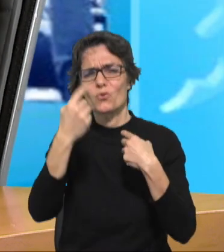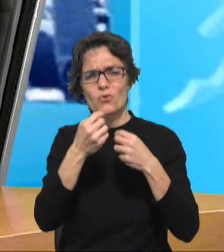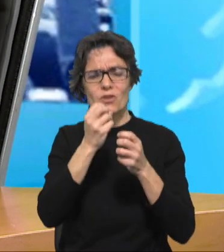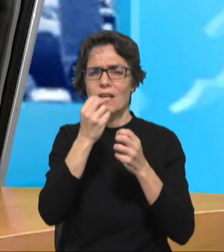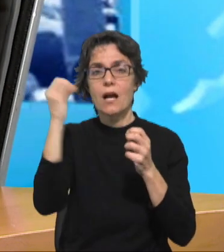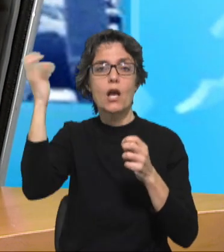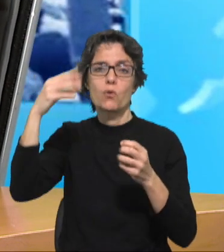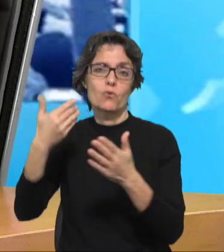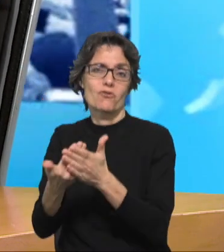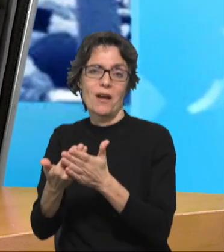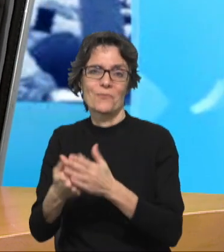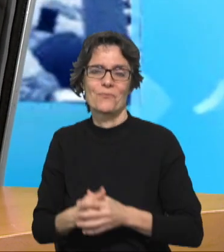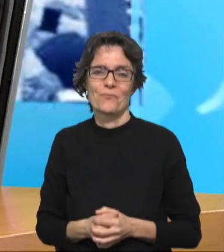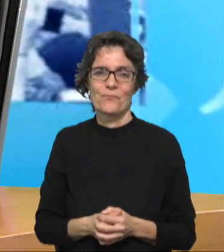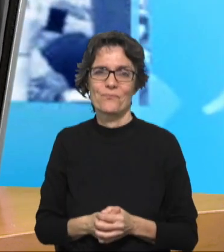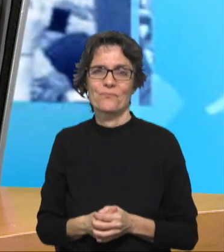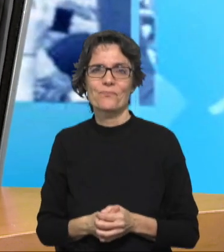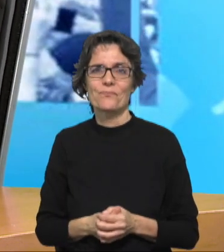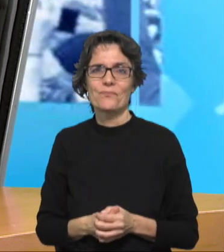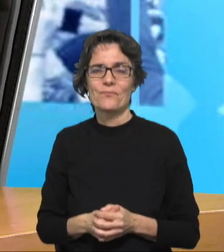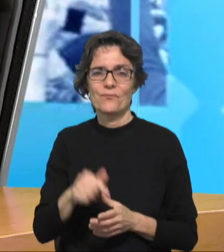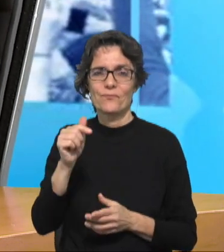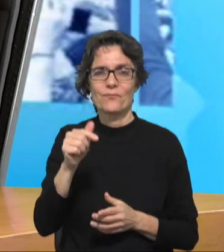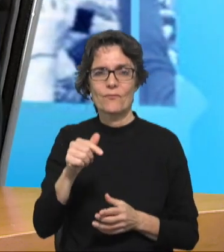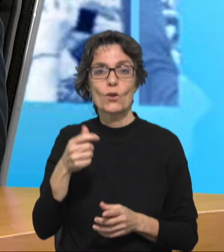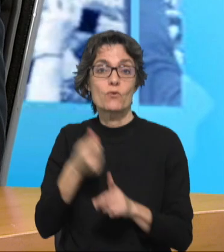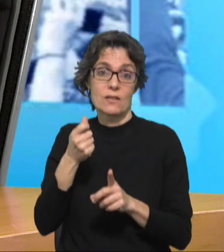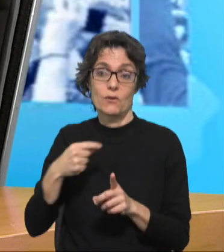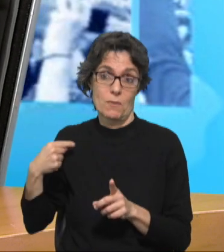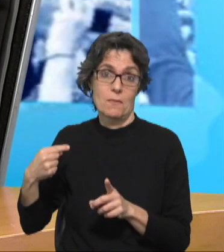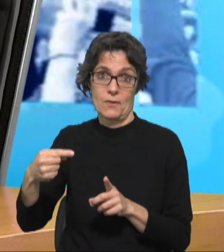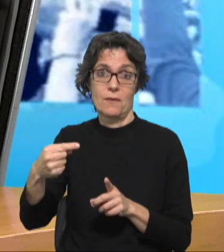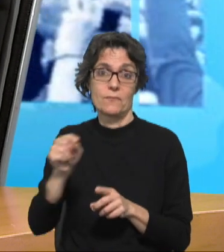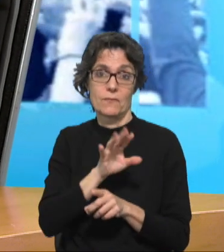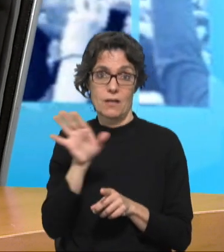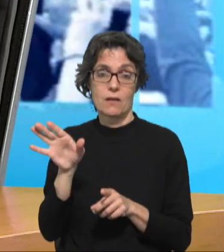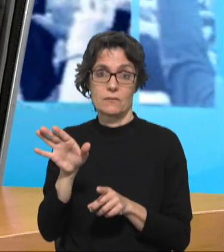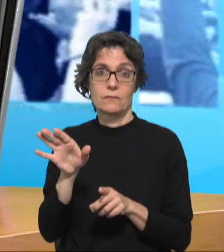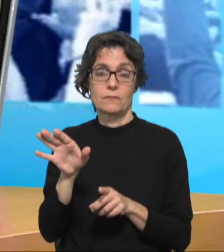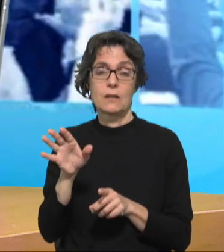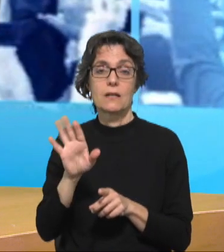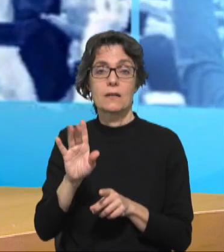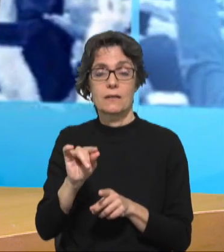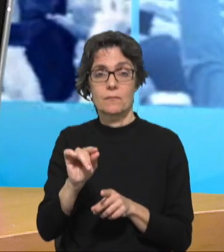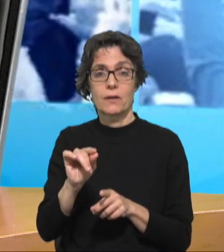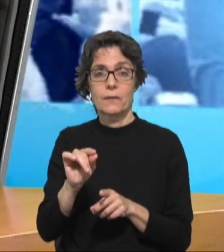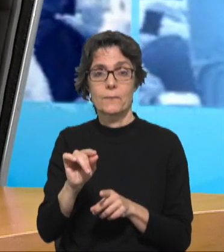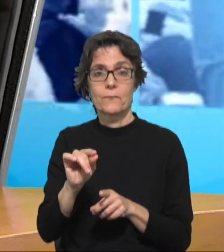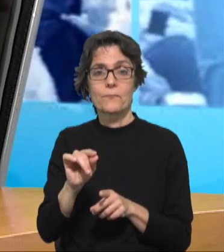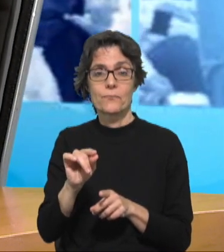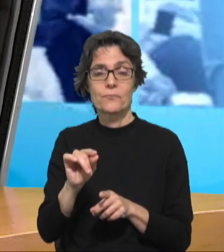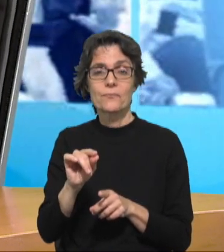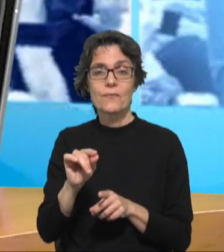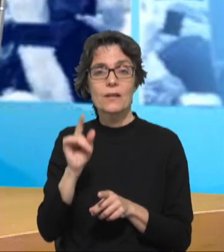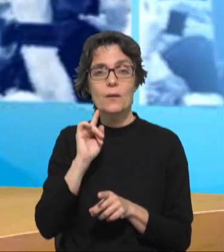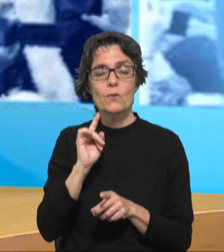à nossa reflexão pessoal, não é? Porque é sempre esse desafio dia-a-dia, mas é também aqui trazer um pouco para a missão da comunicação